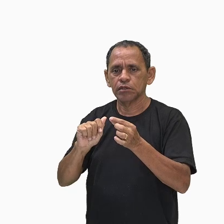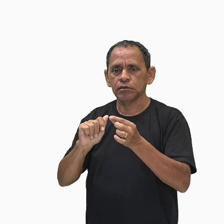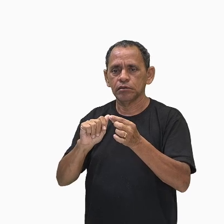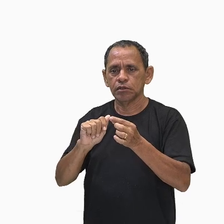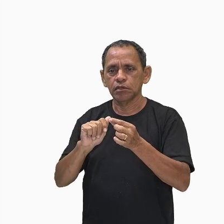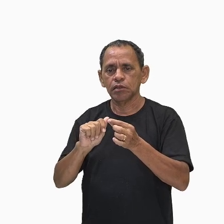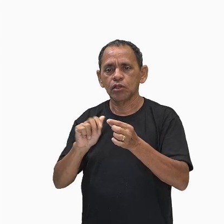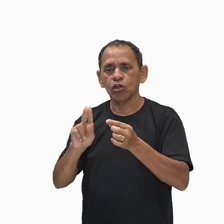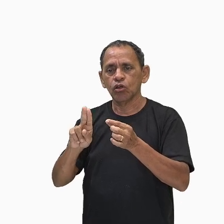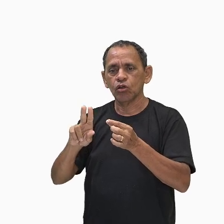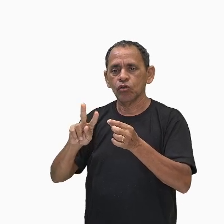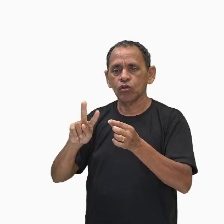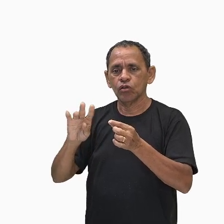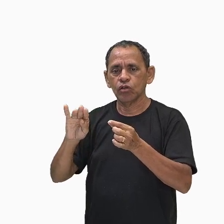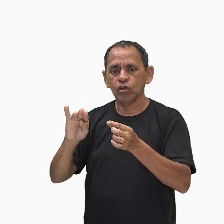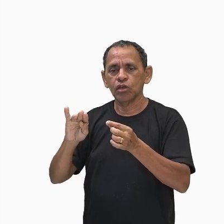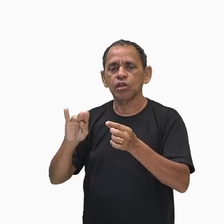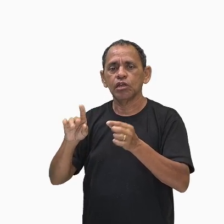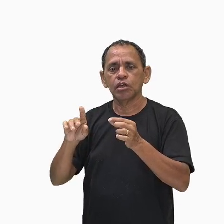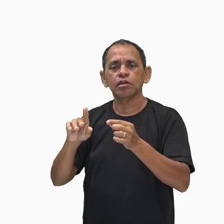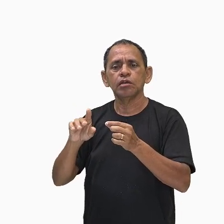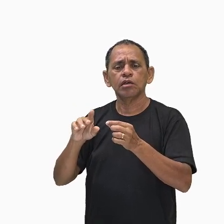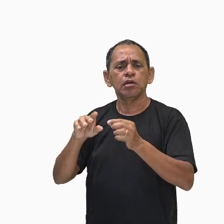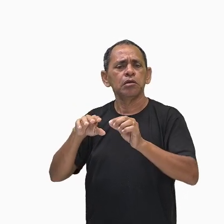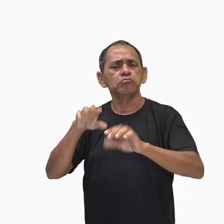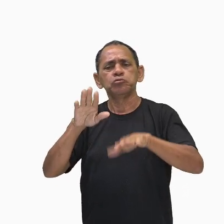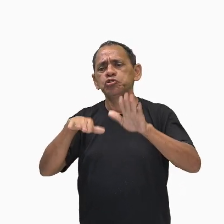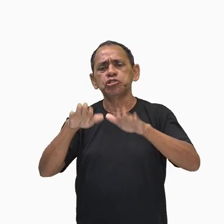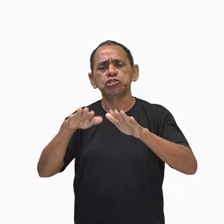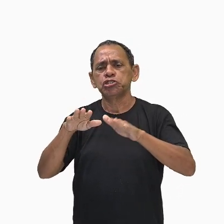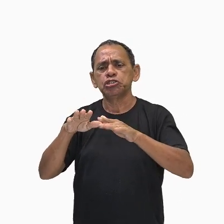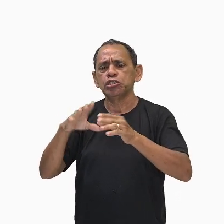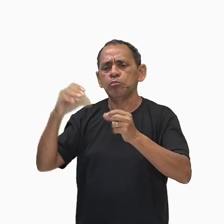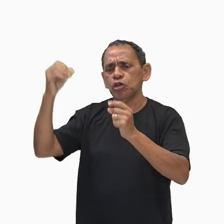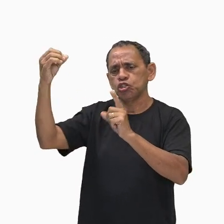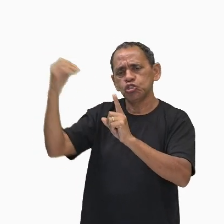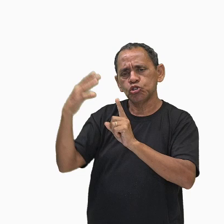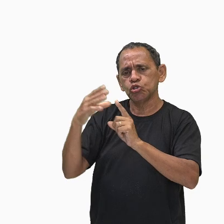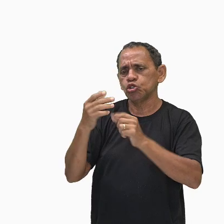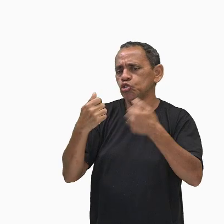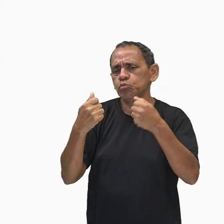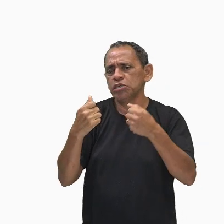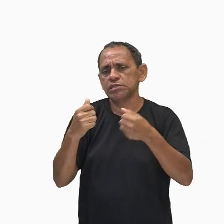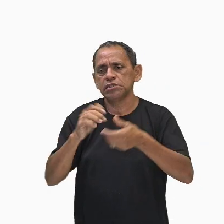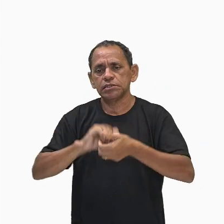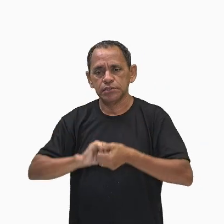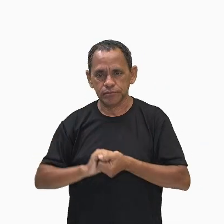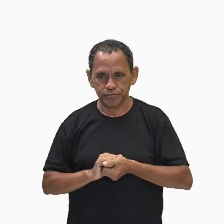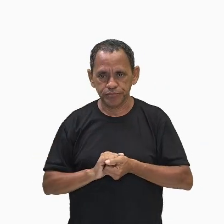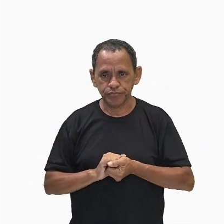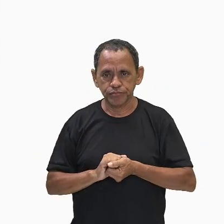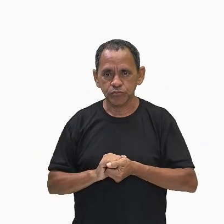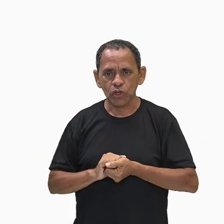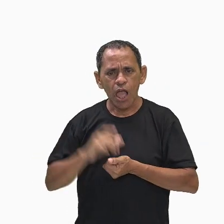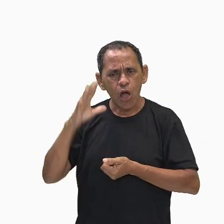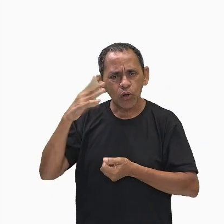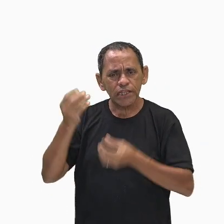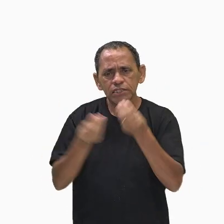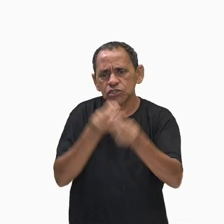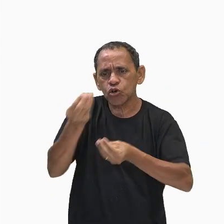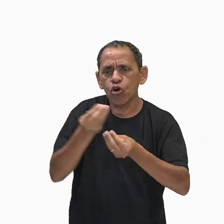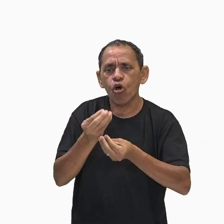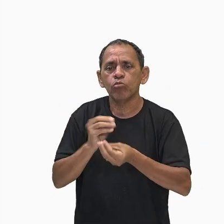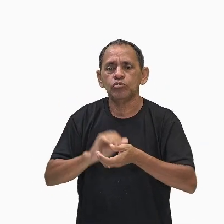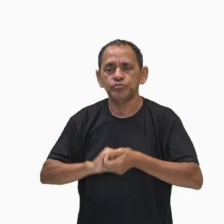reações independentes de luz, por isso o nome fase escura. E ela vai ocorrer já que é independente